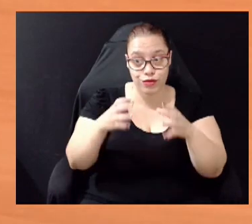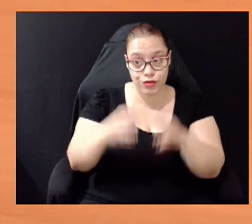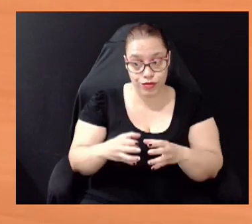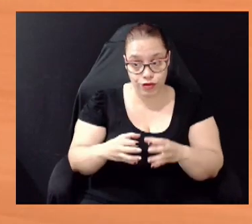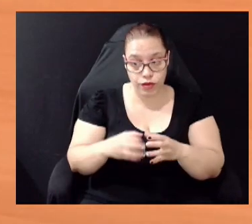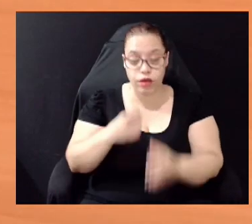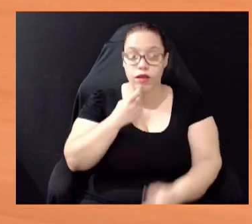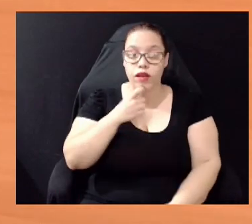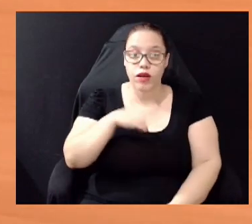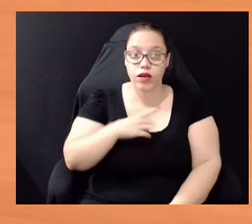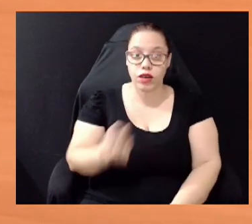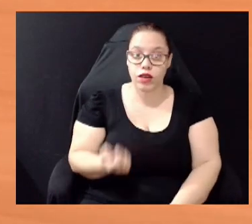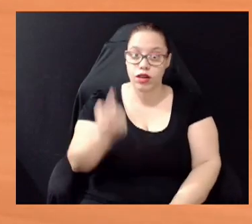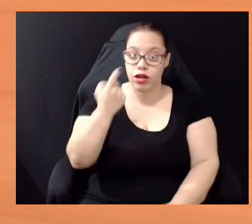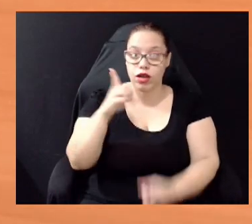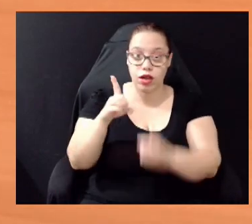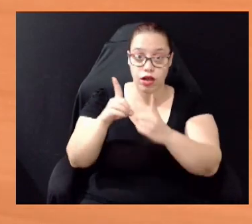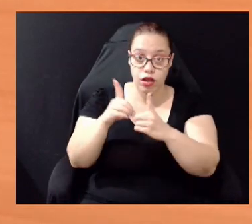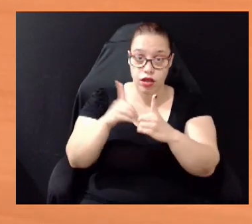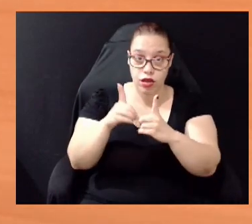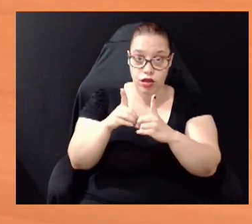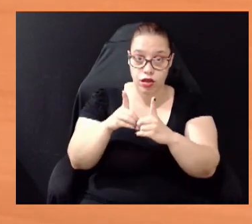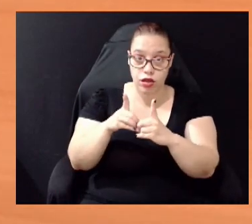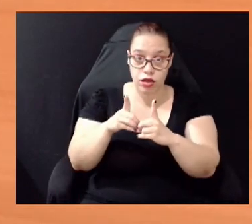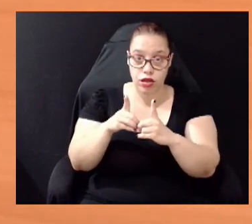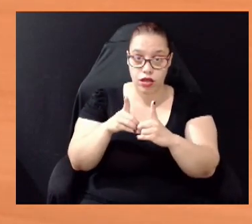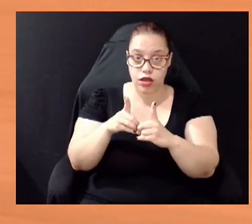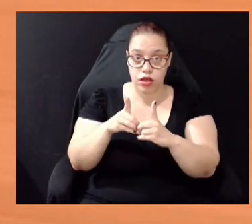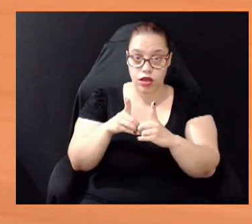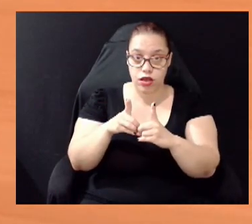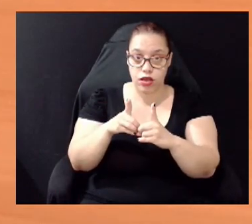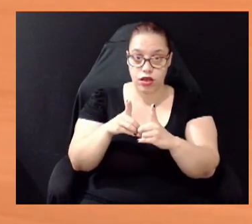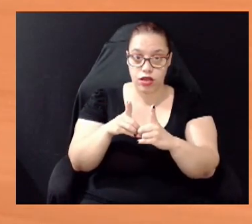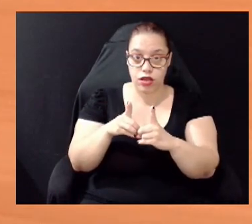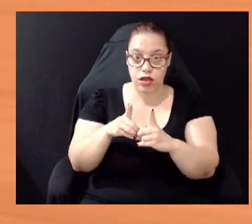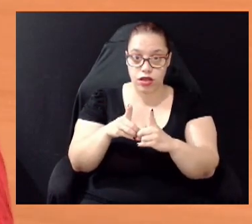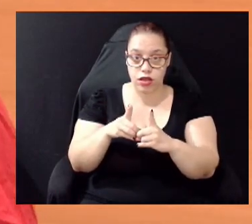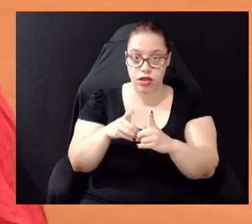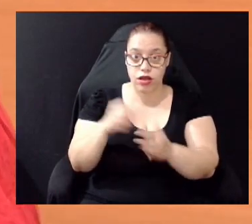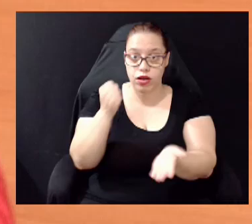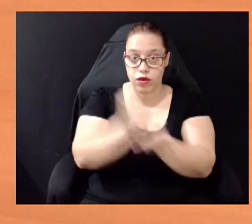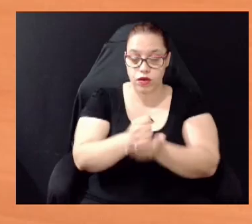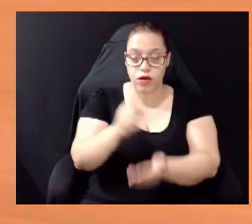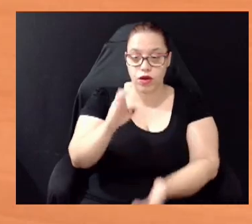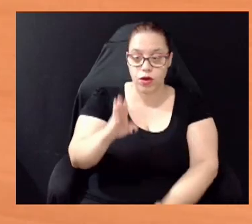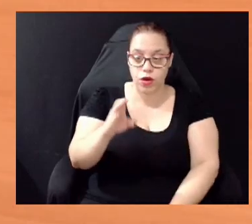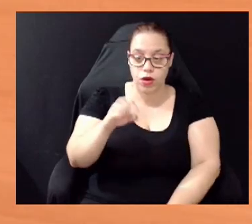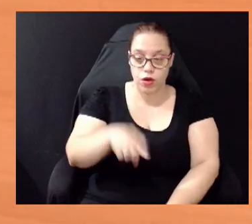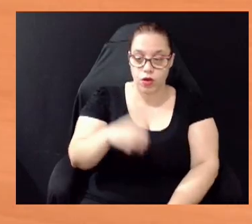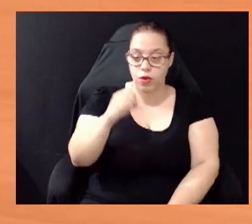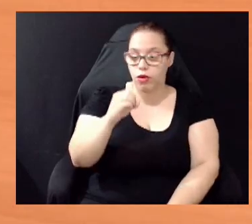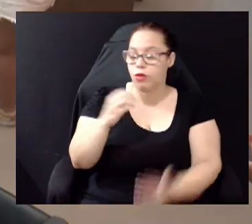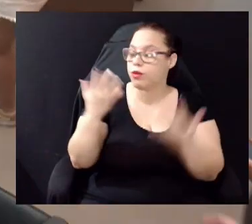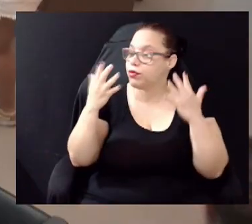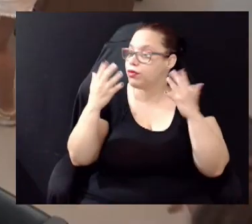que atende, né, faz o atendimento sem ser obrigatório o BO.